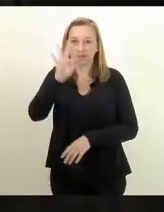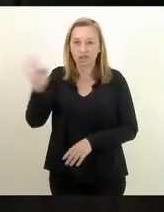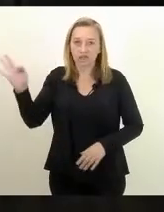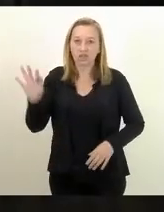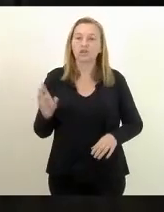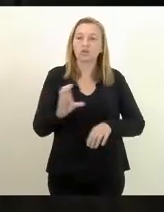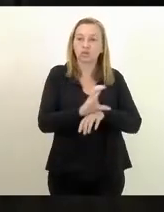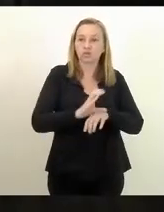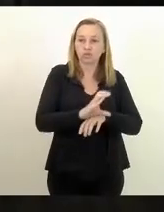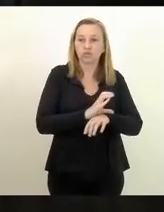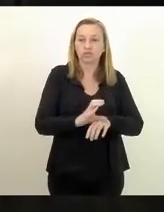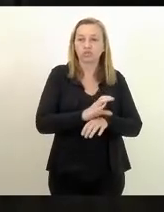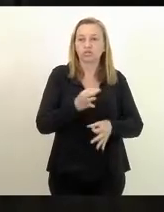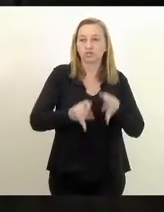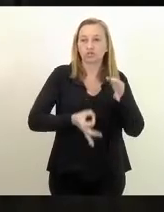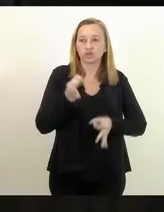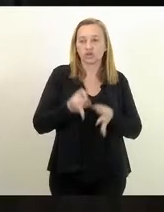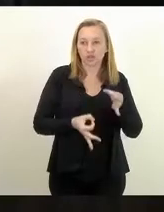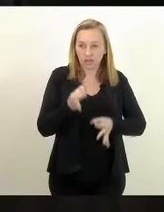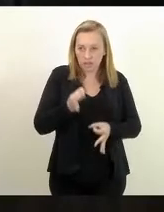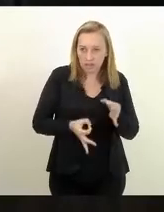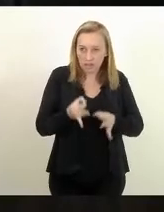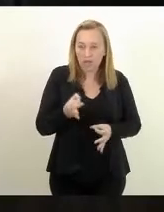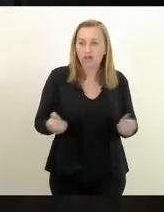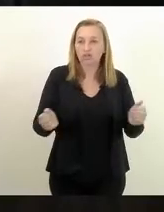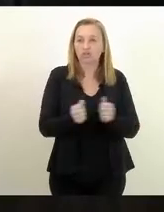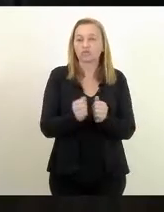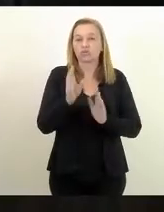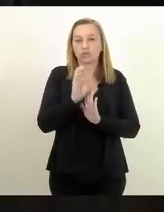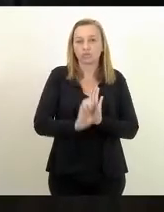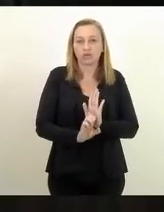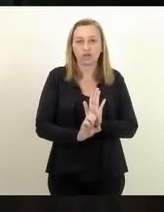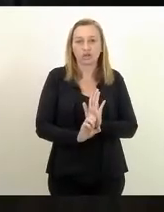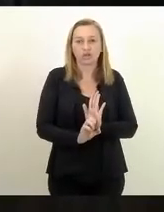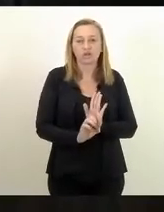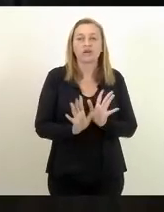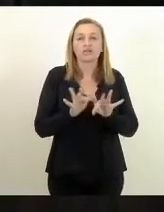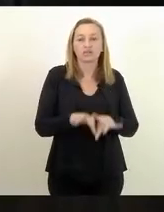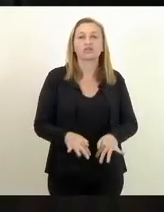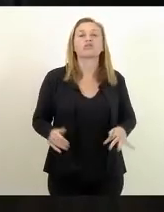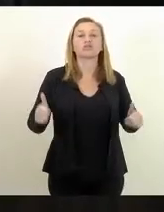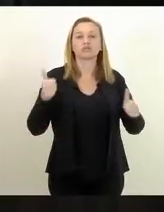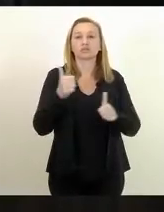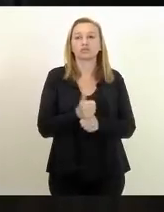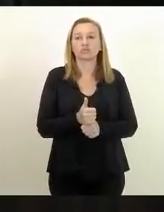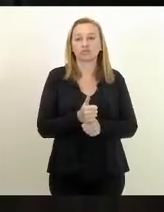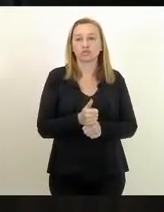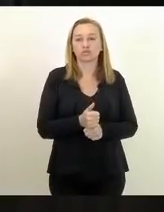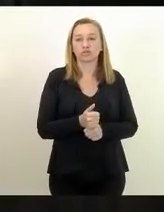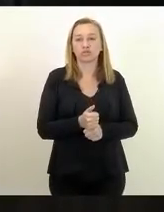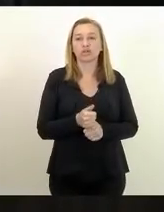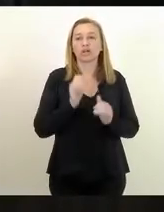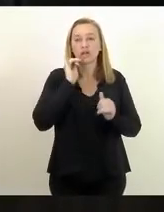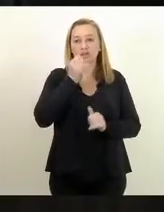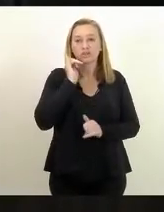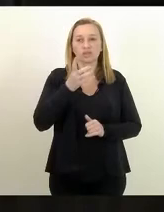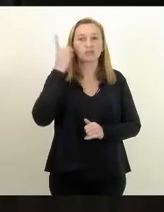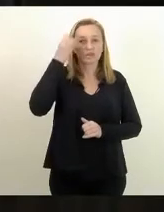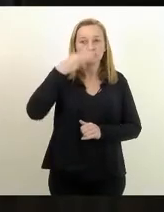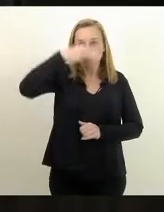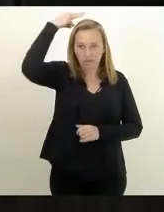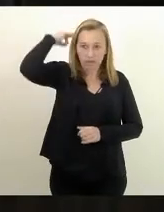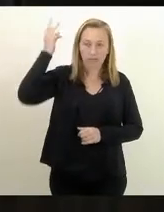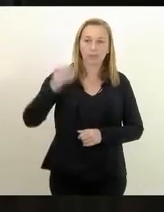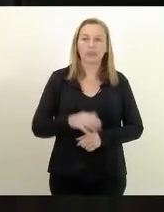Justiça pela Constitucionalidade com emendas concluindo por substitutivo relator deputado Márcio Pacheco.